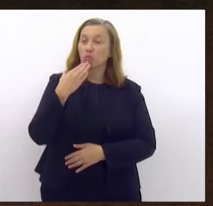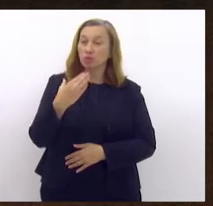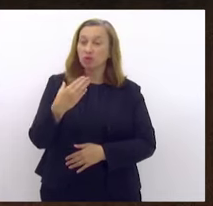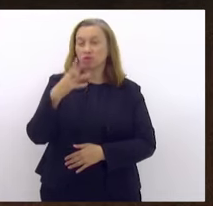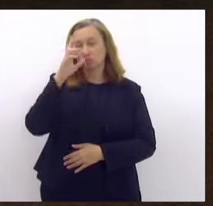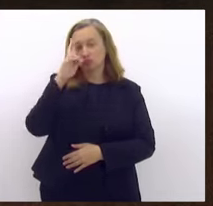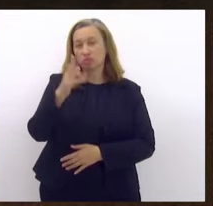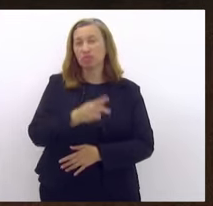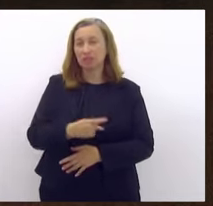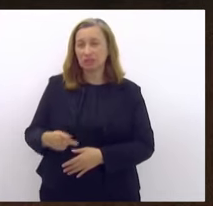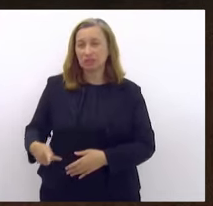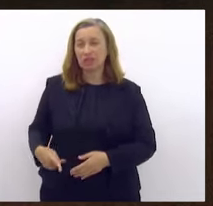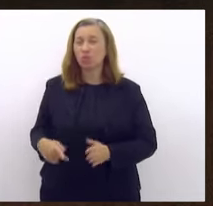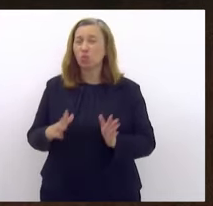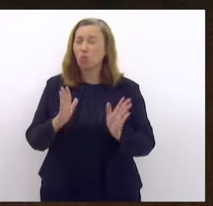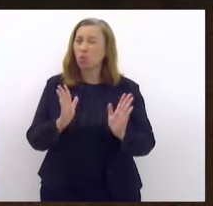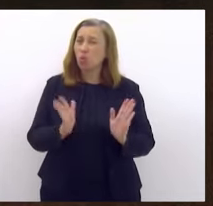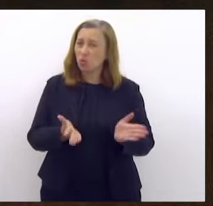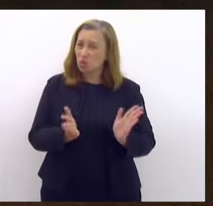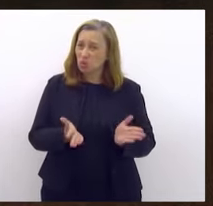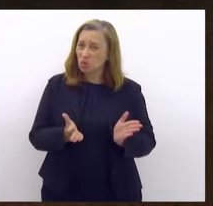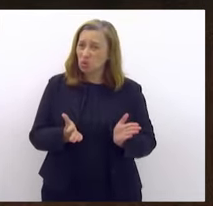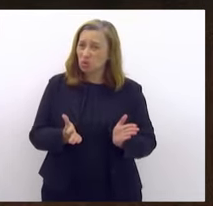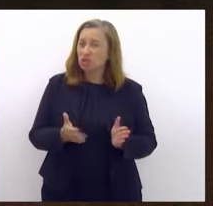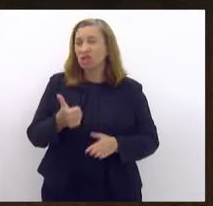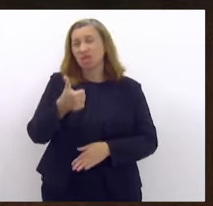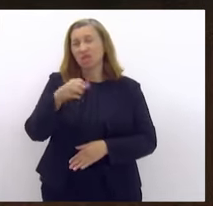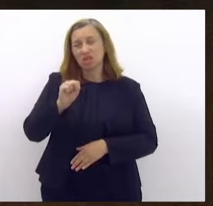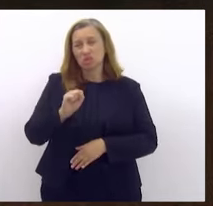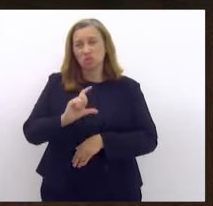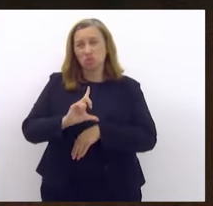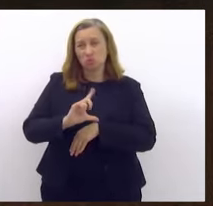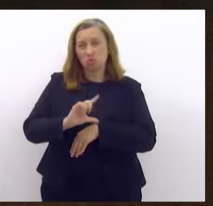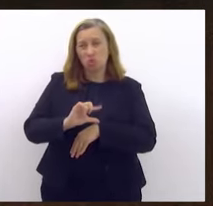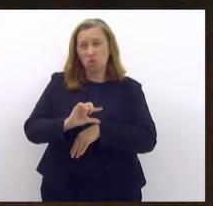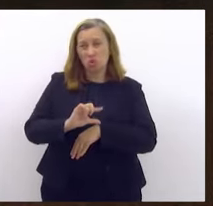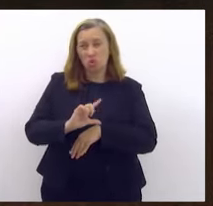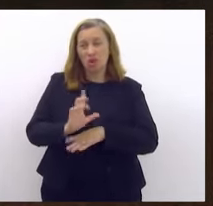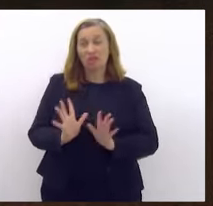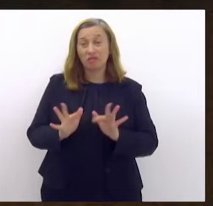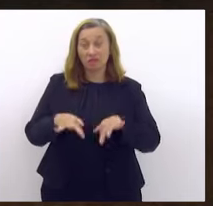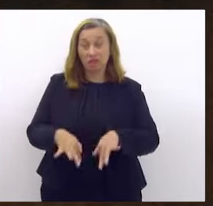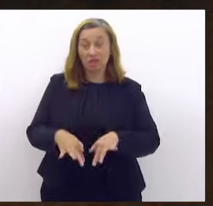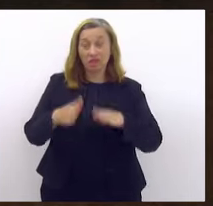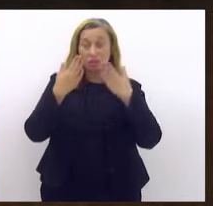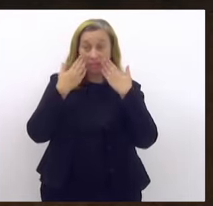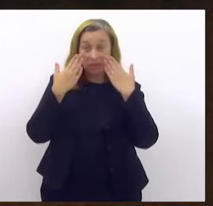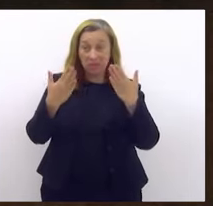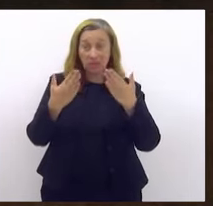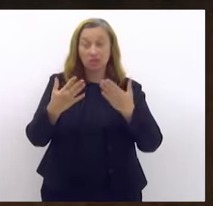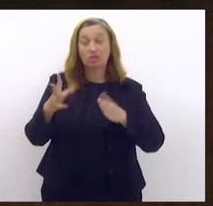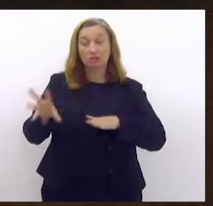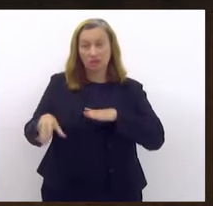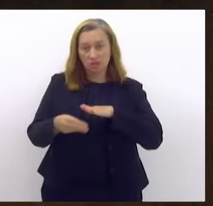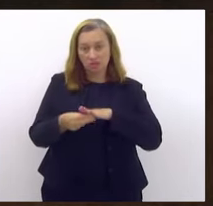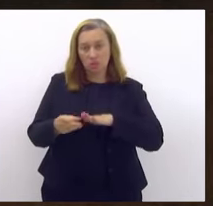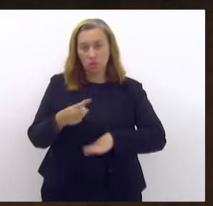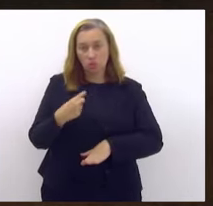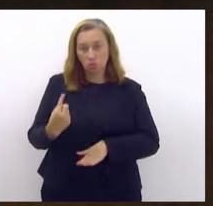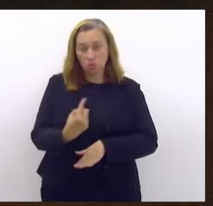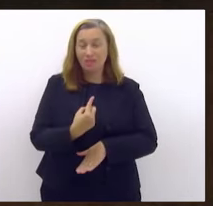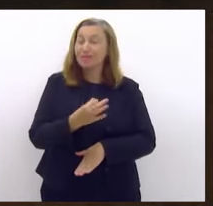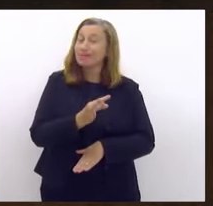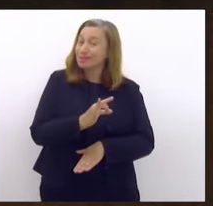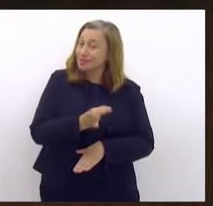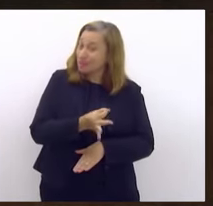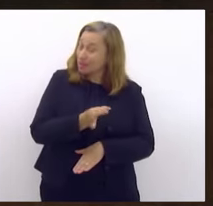Excelência. Hoje, em tese, às 18 horas, encerra o prazo para a apresentação das nossas emendas. E,